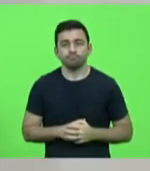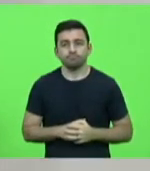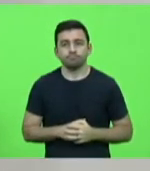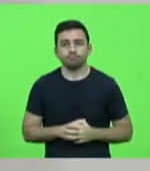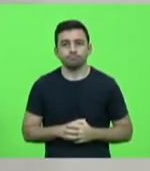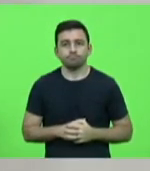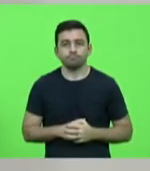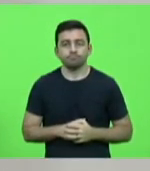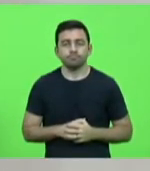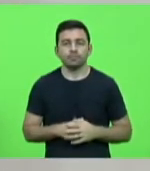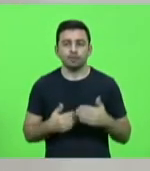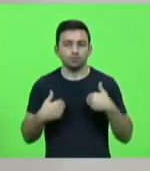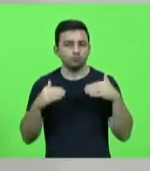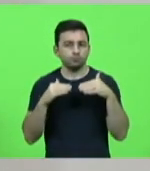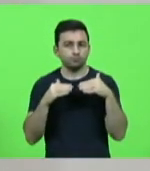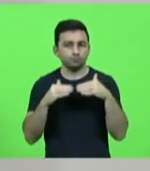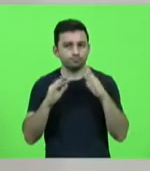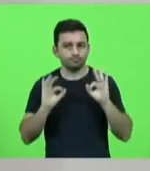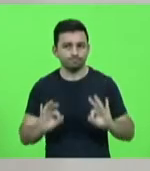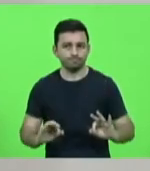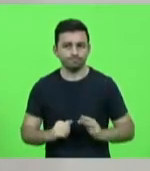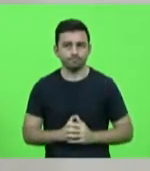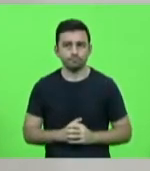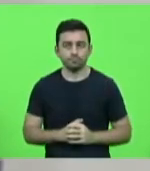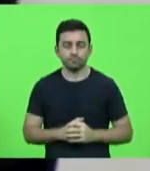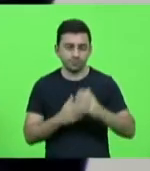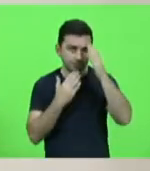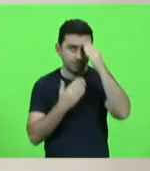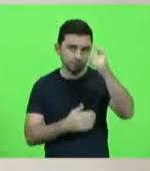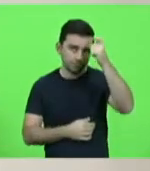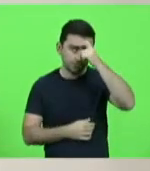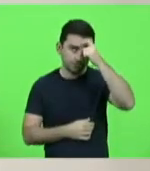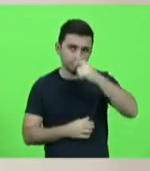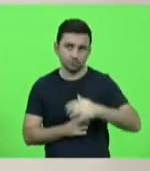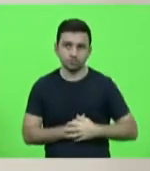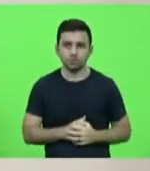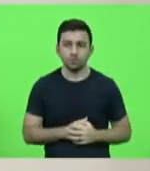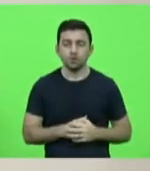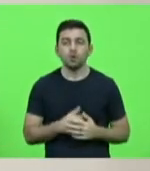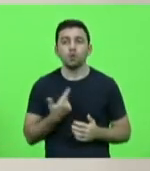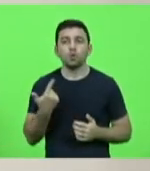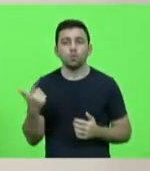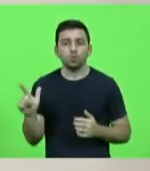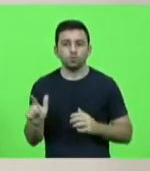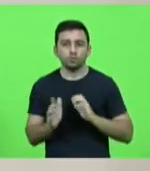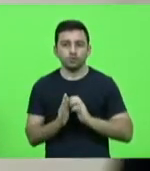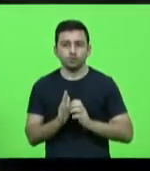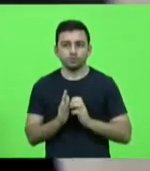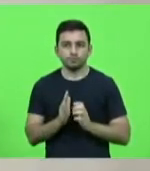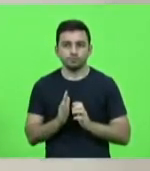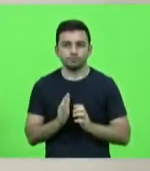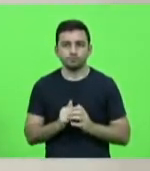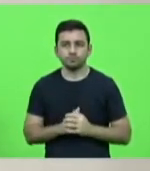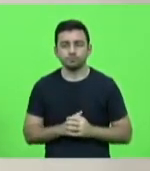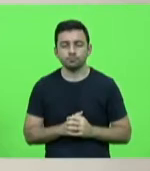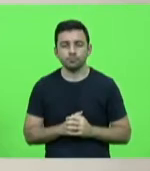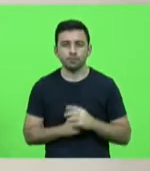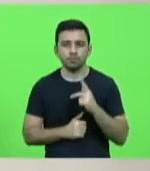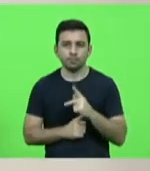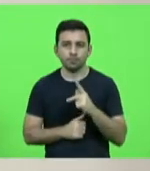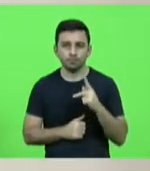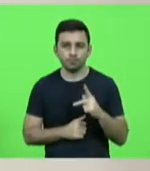deputado. Concordo plenamente. Obrigado, deputado Maurício. Próximo partido, bloco